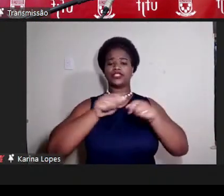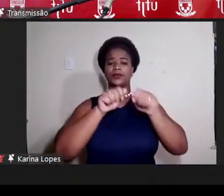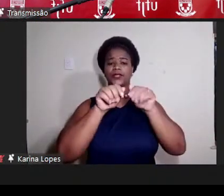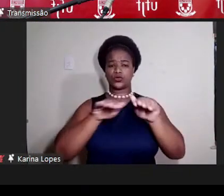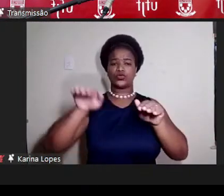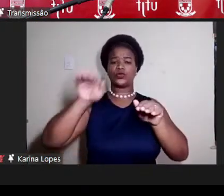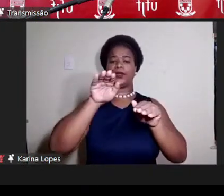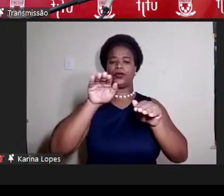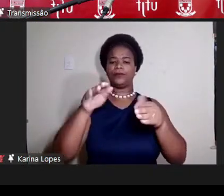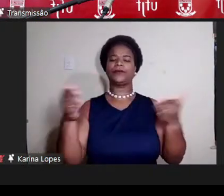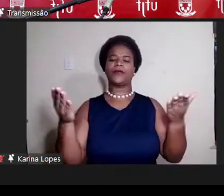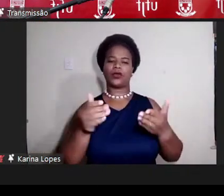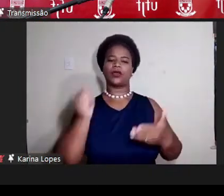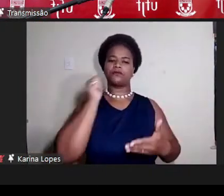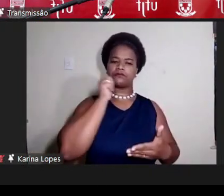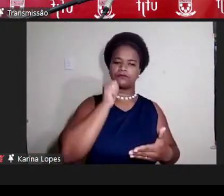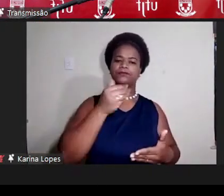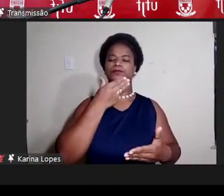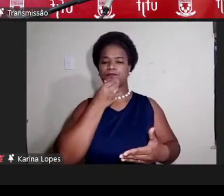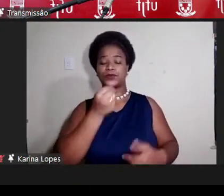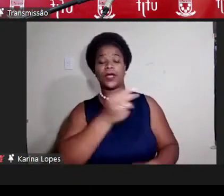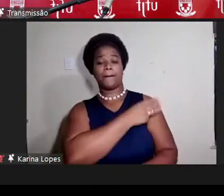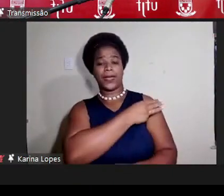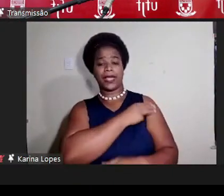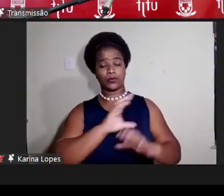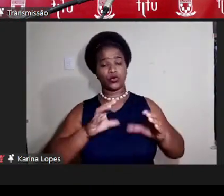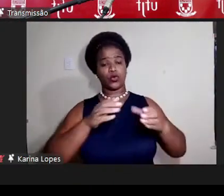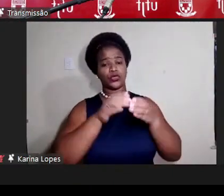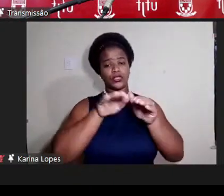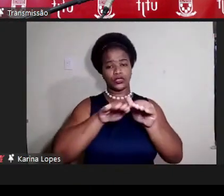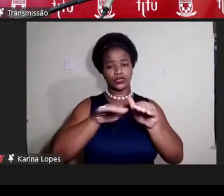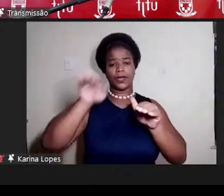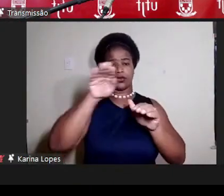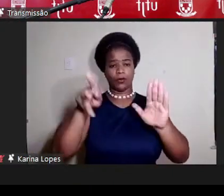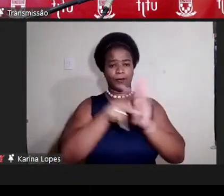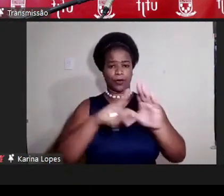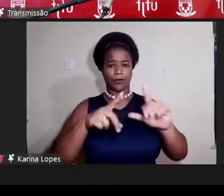senhoras e senhores, membros do Conselho Superior da UFJF,